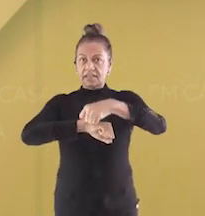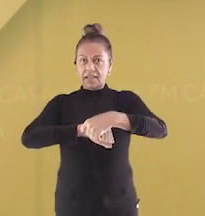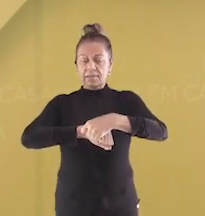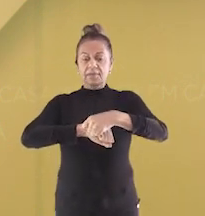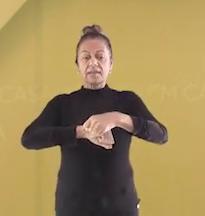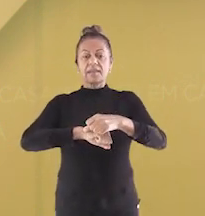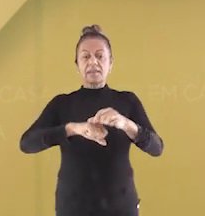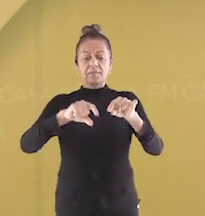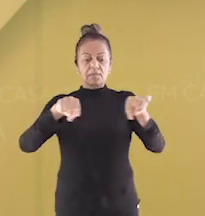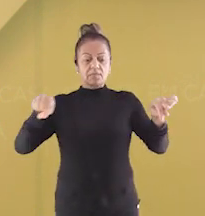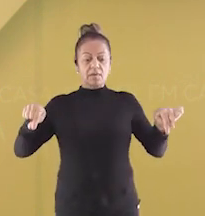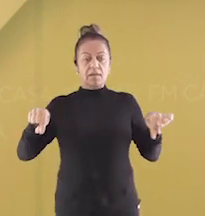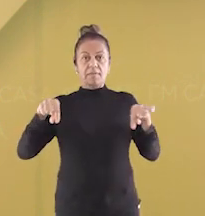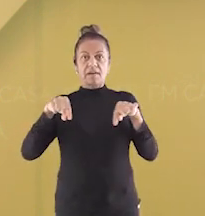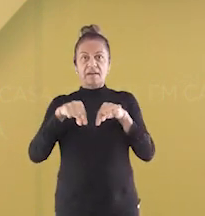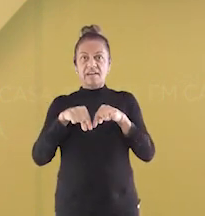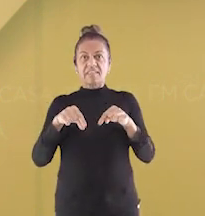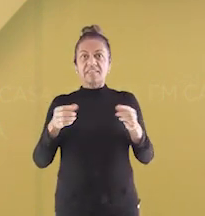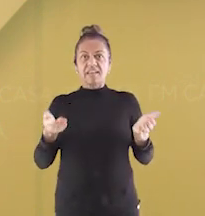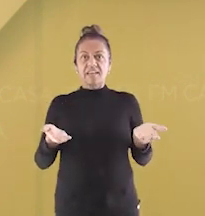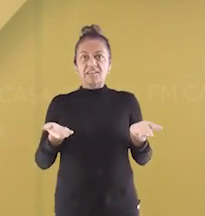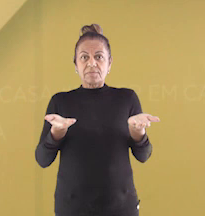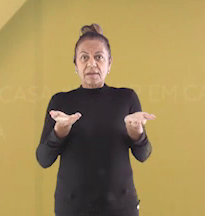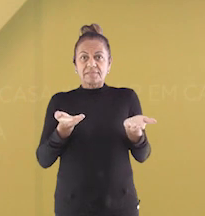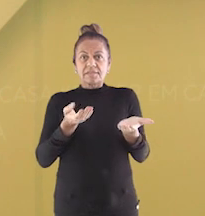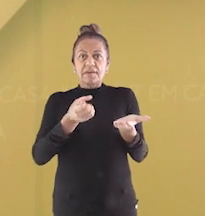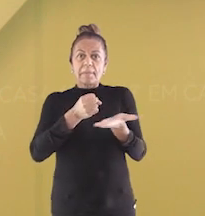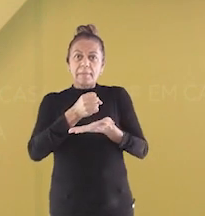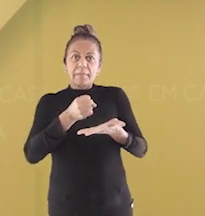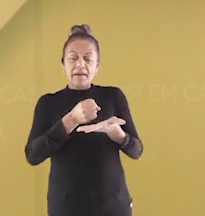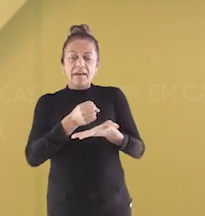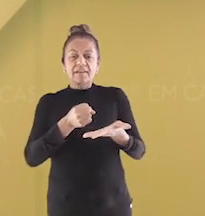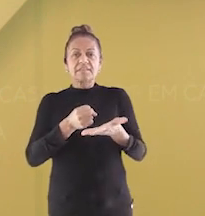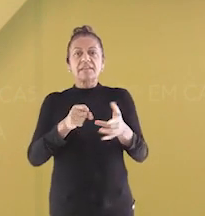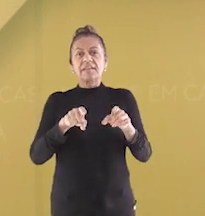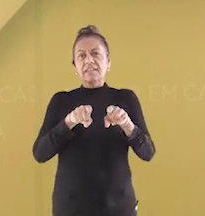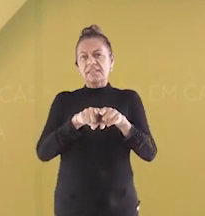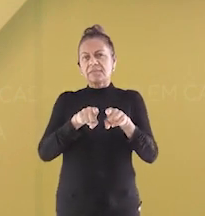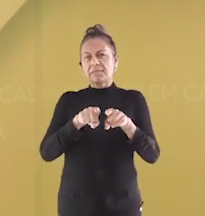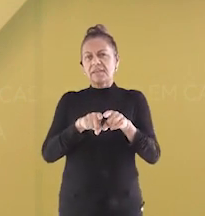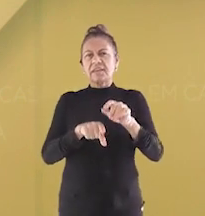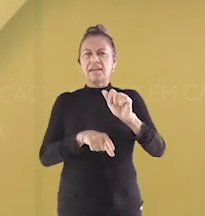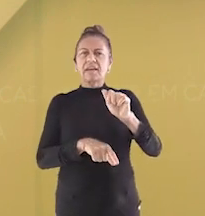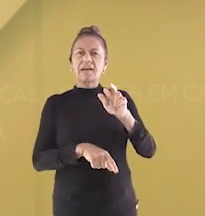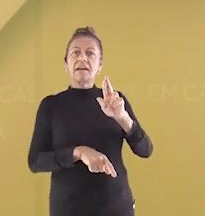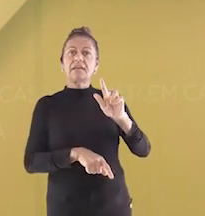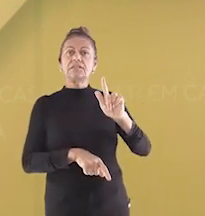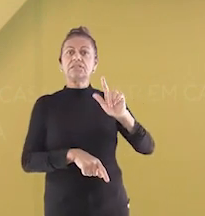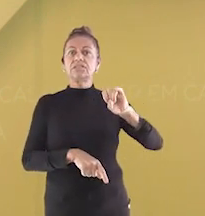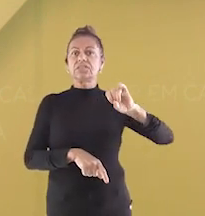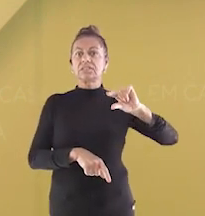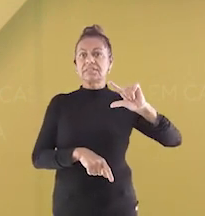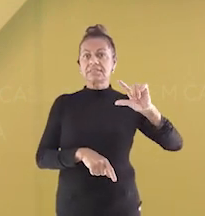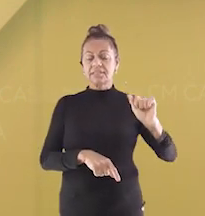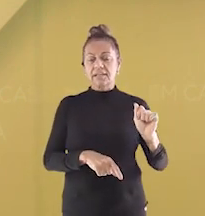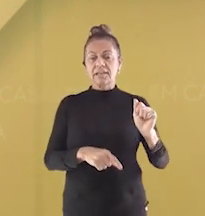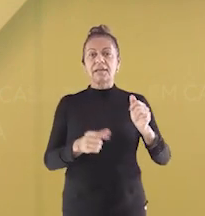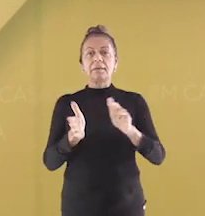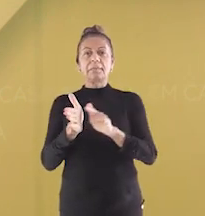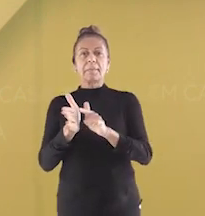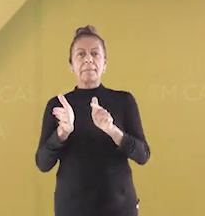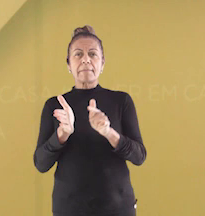base, argila, massinha, um papel marrom ou papel machê para moldar a parte de fora do vulcão e